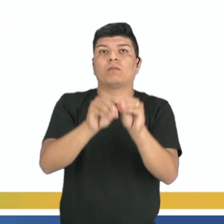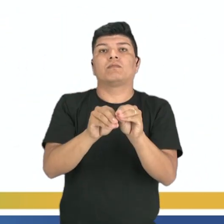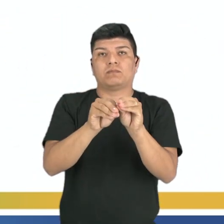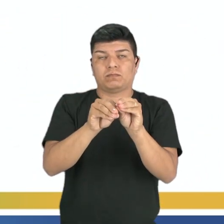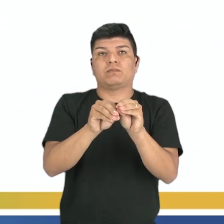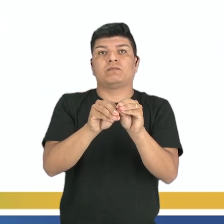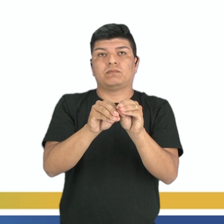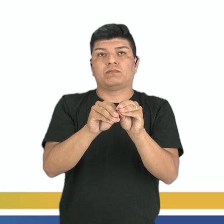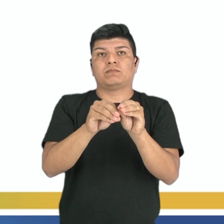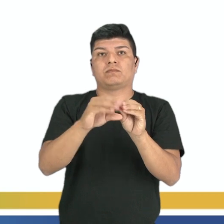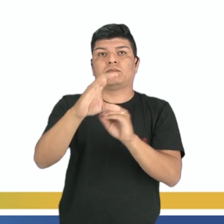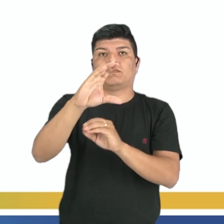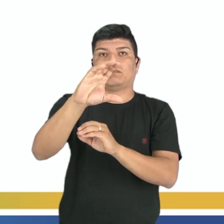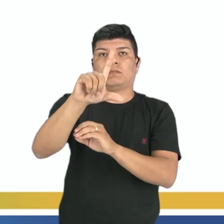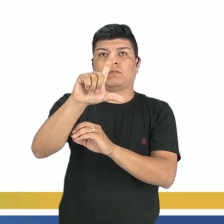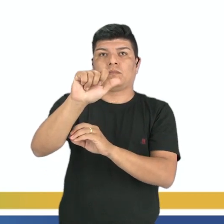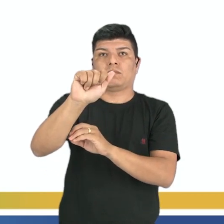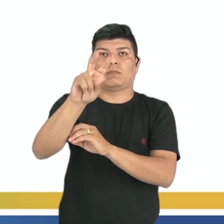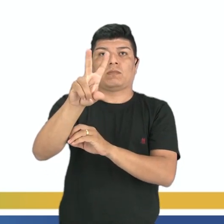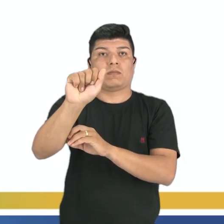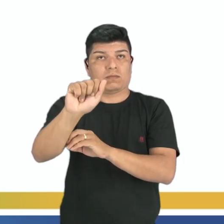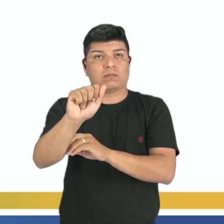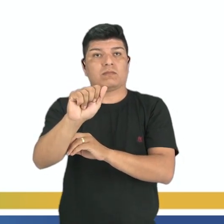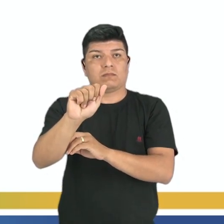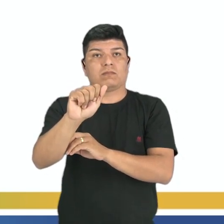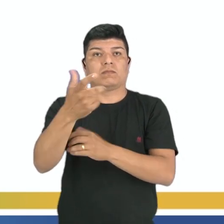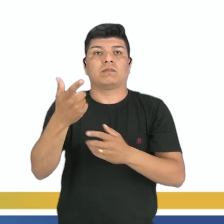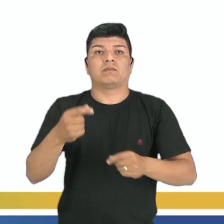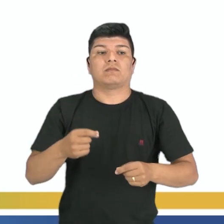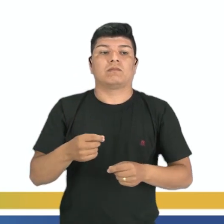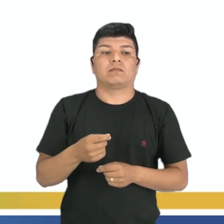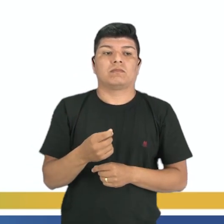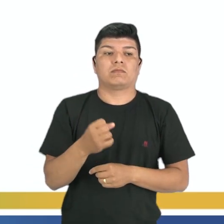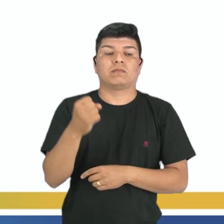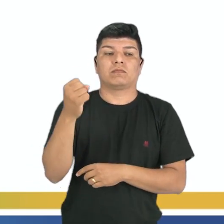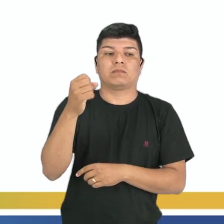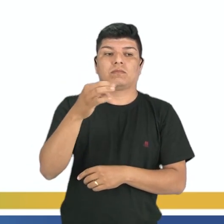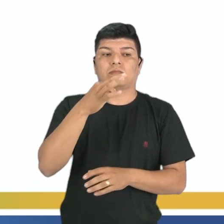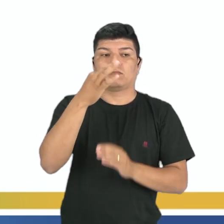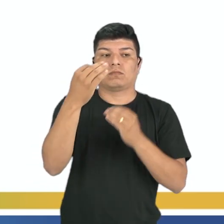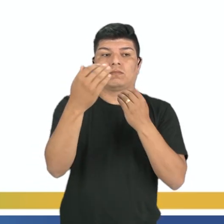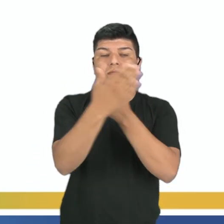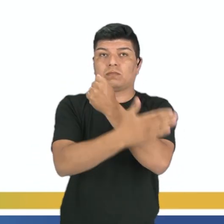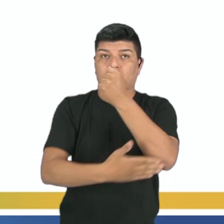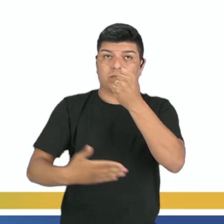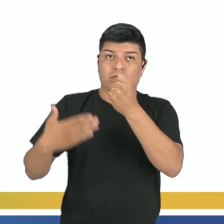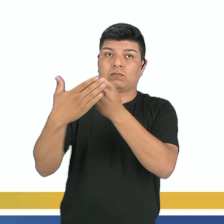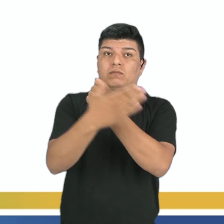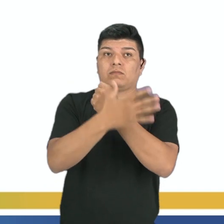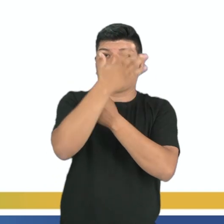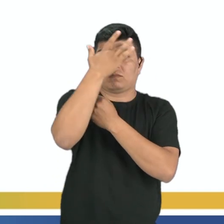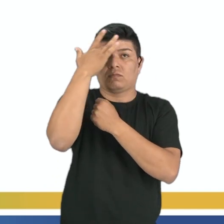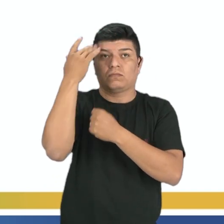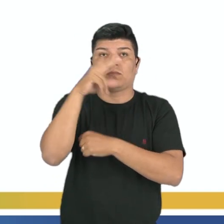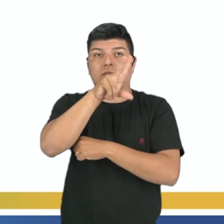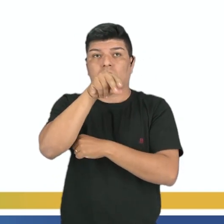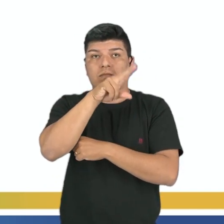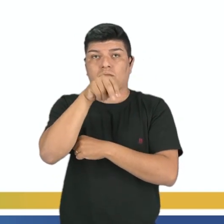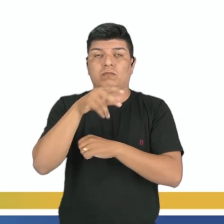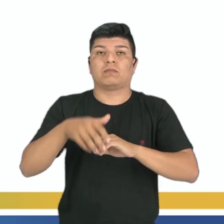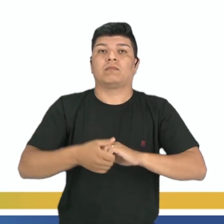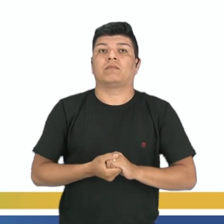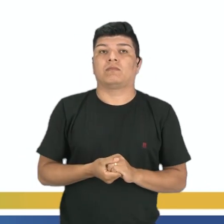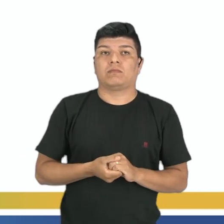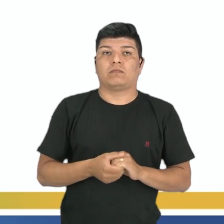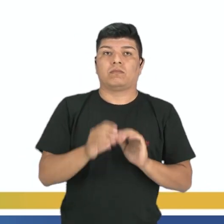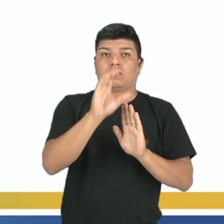escudo e uma clava, né? E o discurso por um pequeno pergaminho saindo da boca de uma pessoa que fala. Então, os conceitos